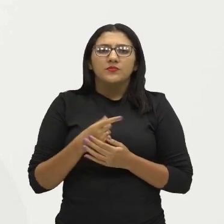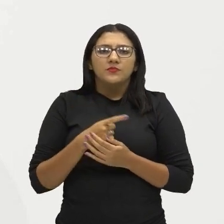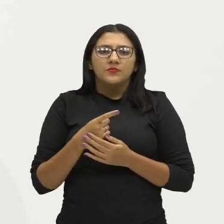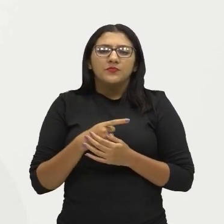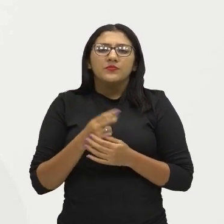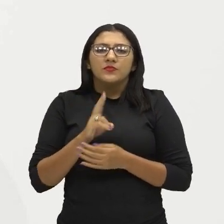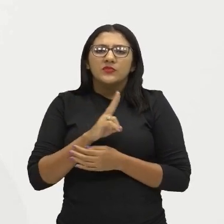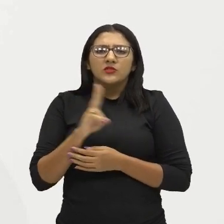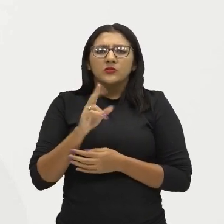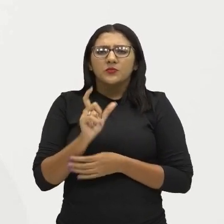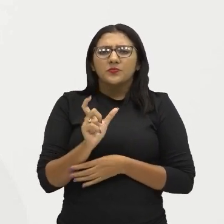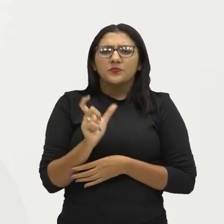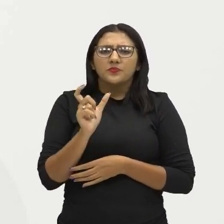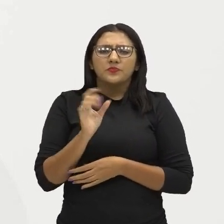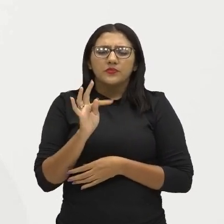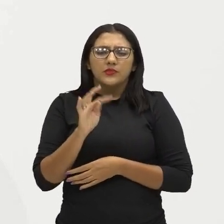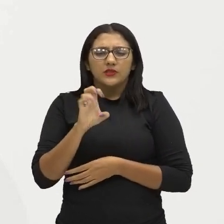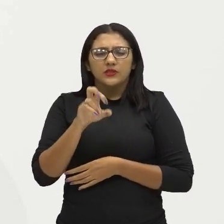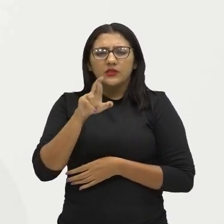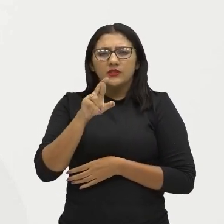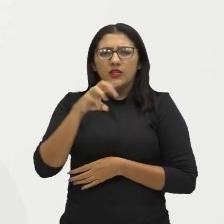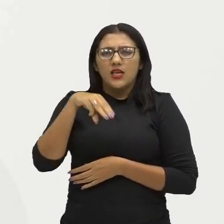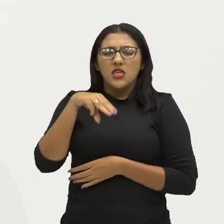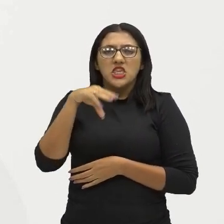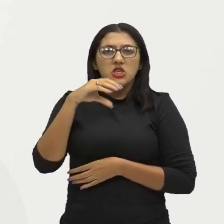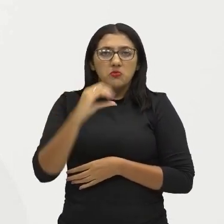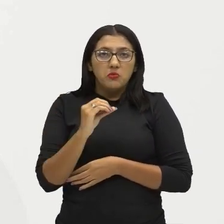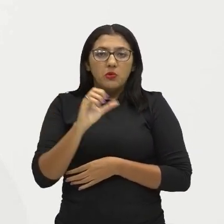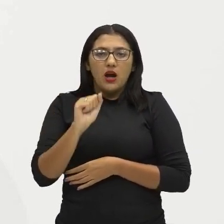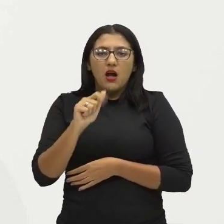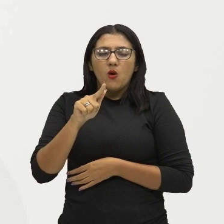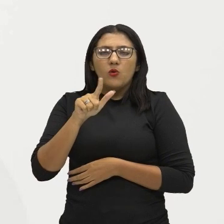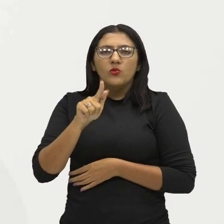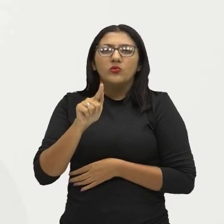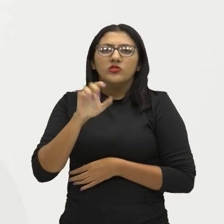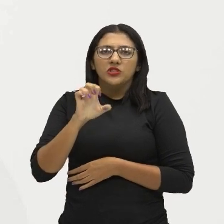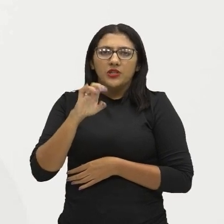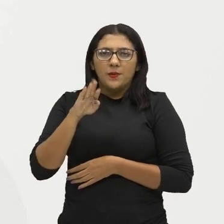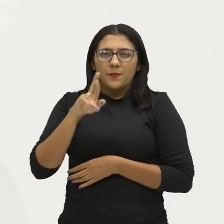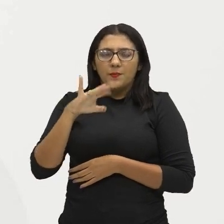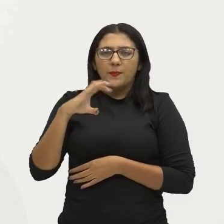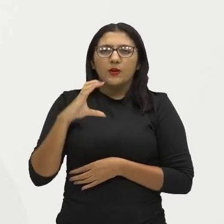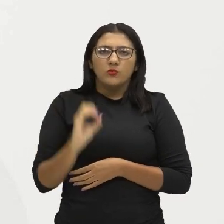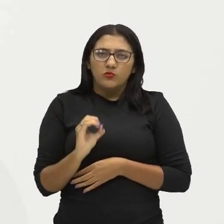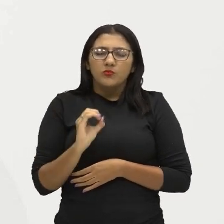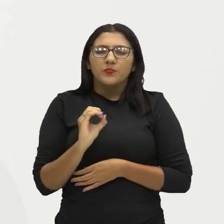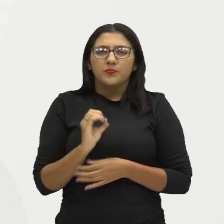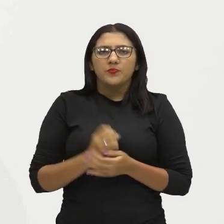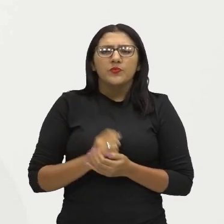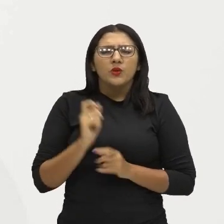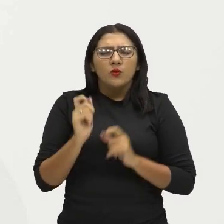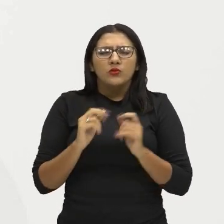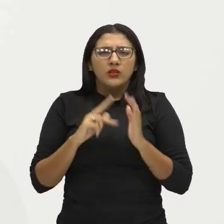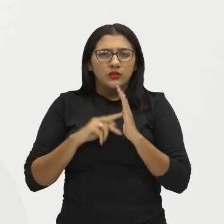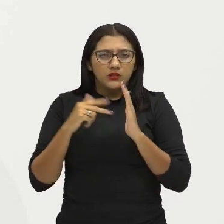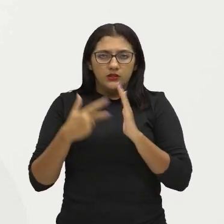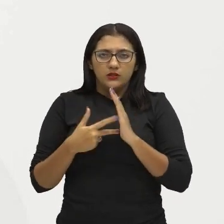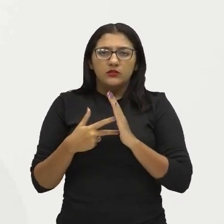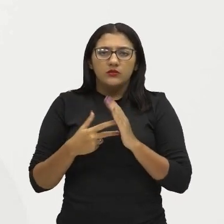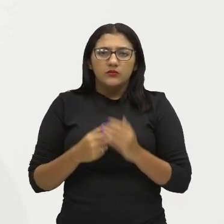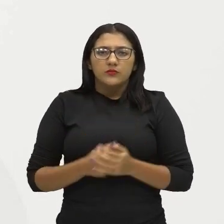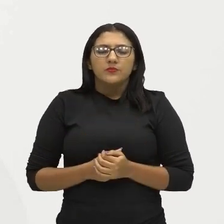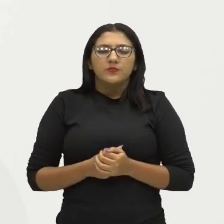em álgebra, do termo algébrico, certo? E o que é esse termo algébrico?